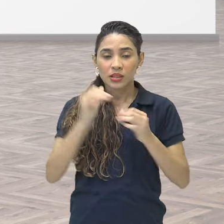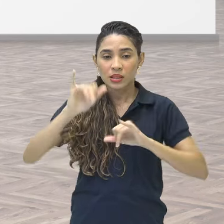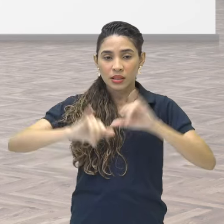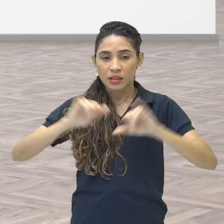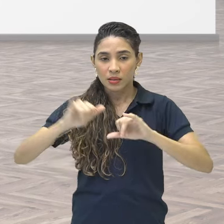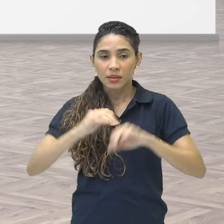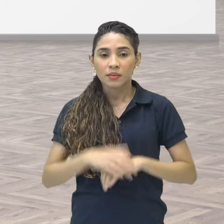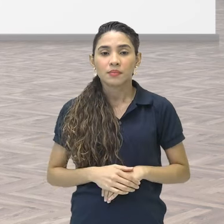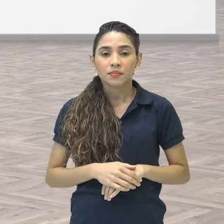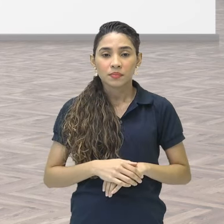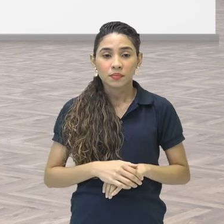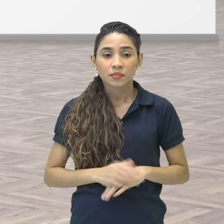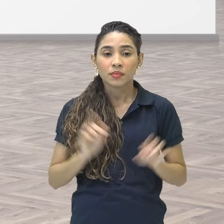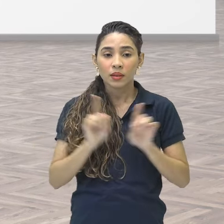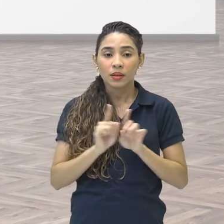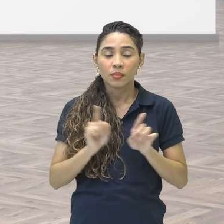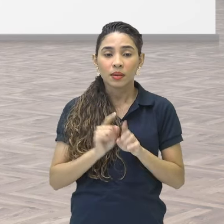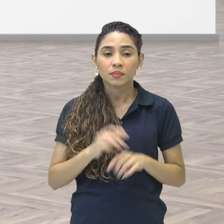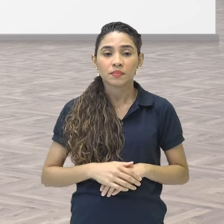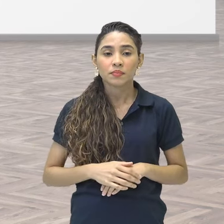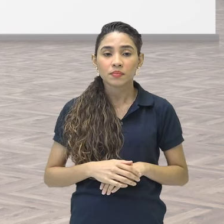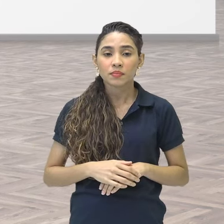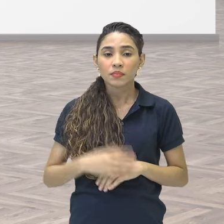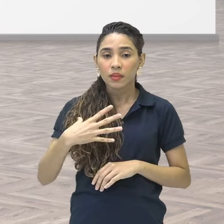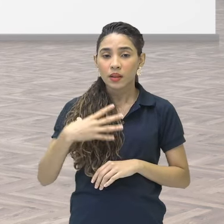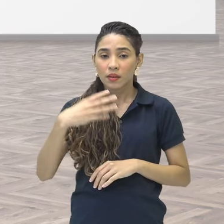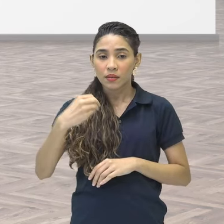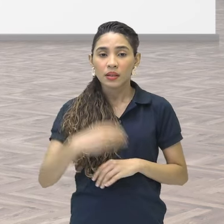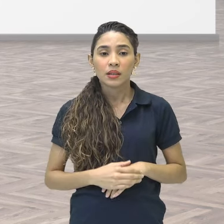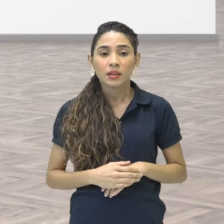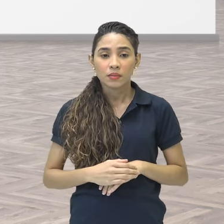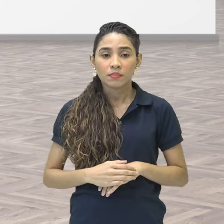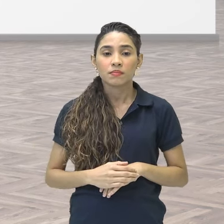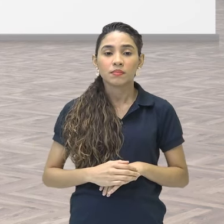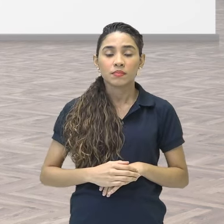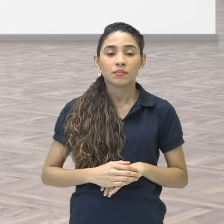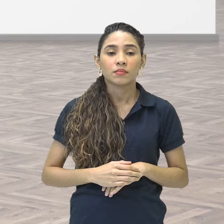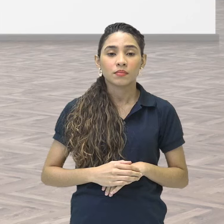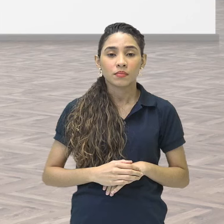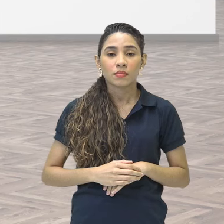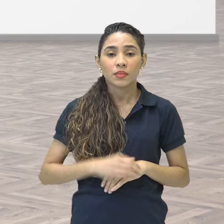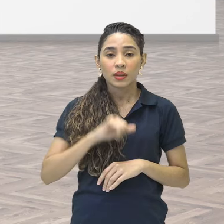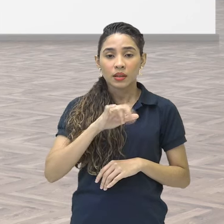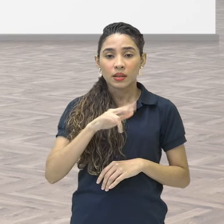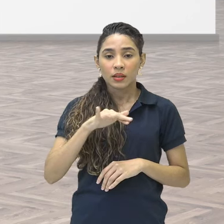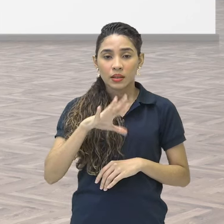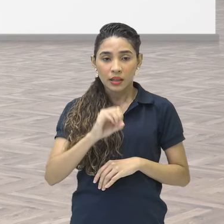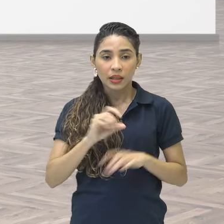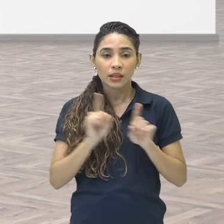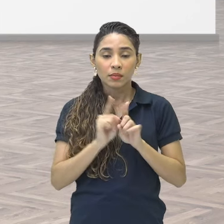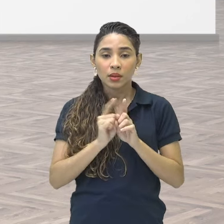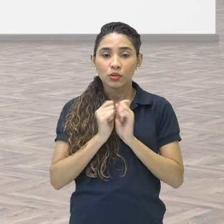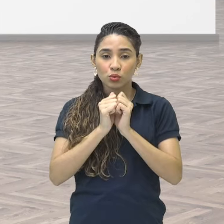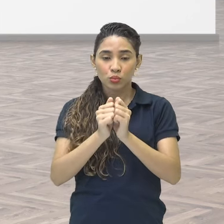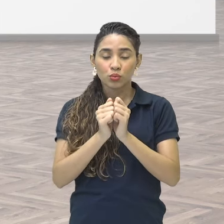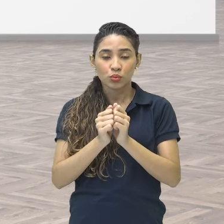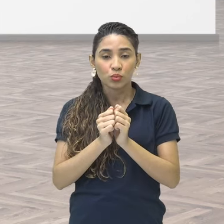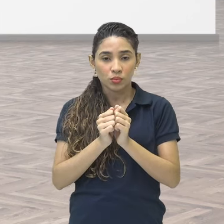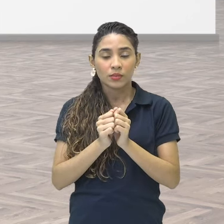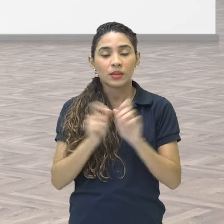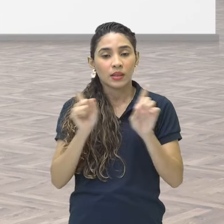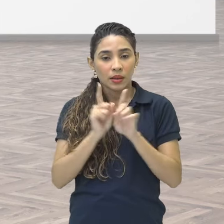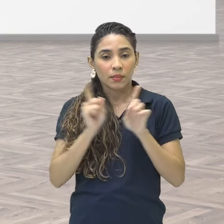químicas. A filha, inclusive, da Marie Curie, Irene Curie, junto com seu marido, na época,